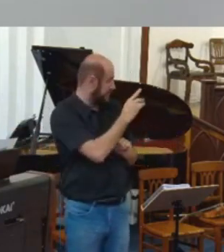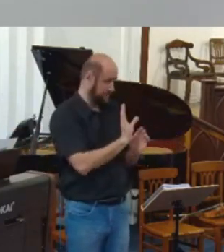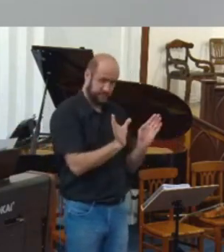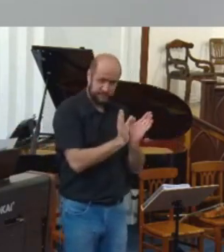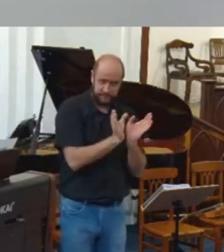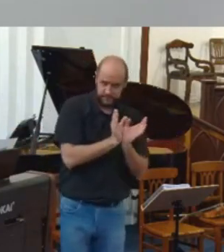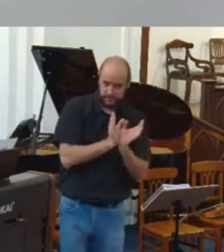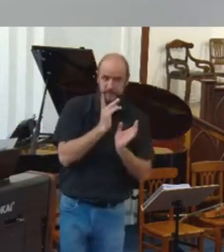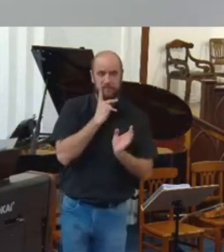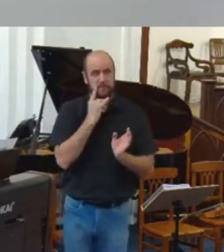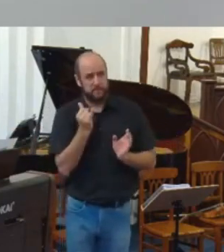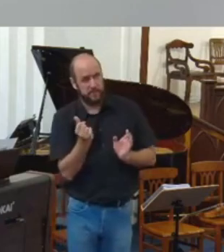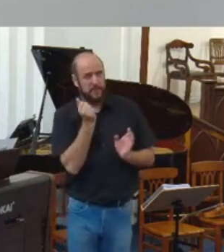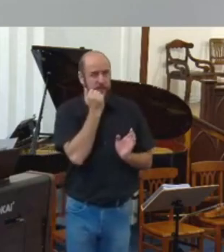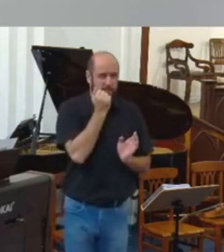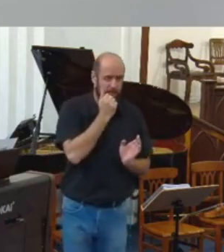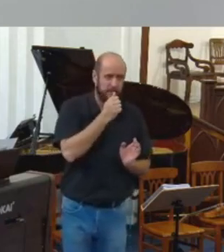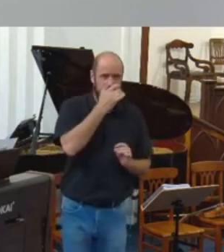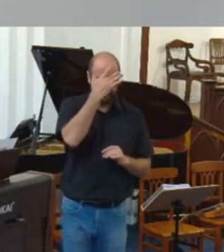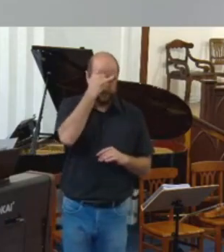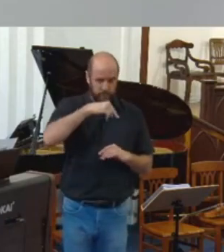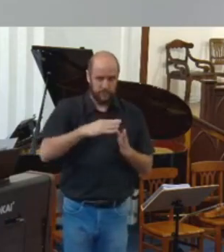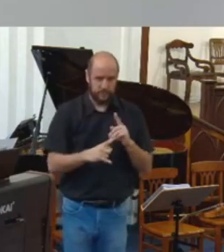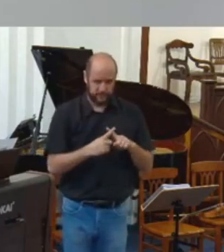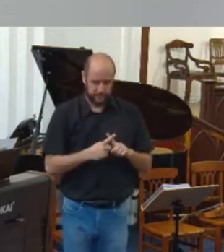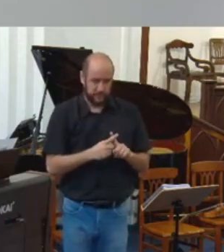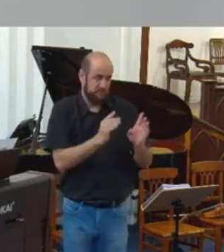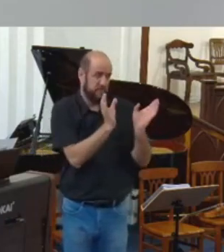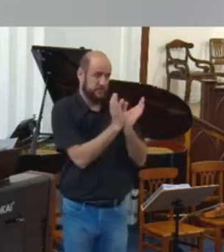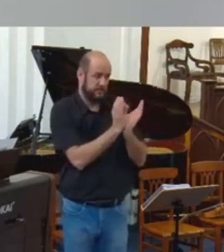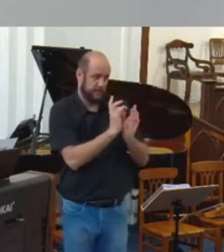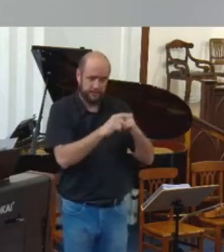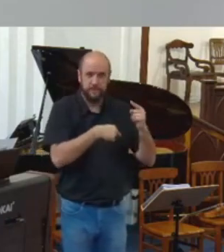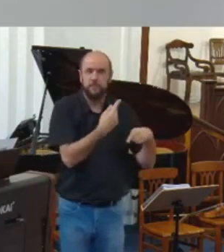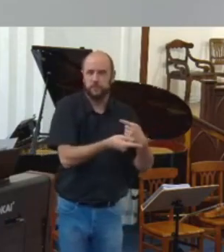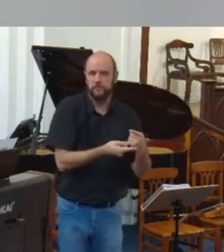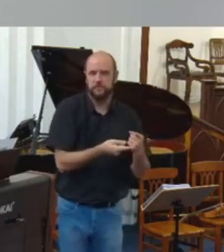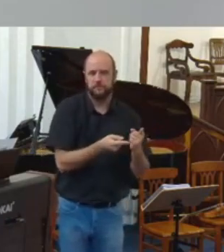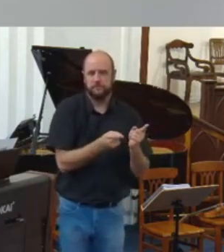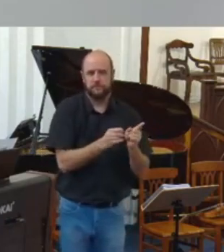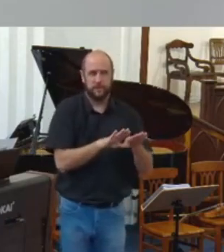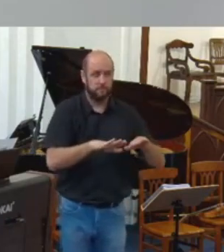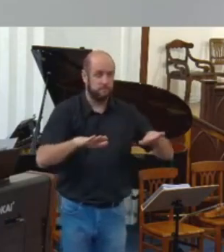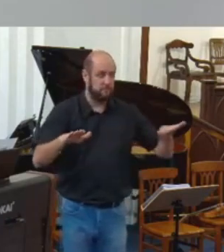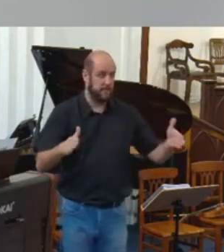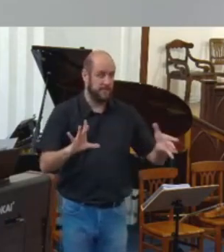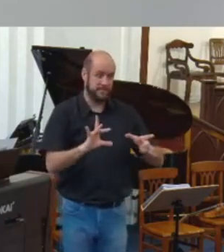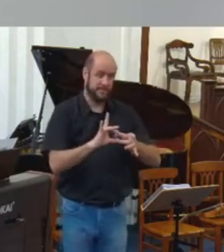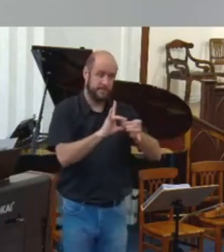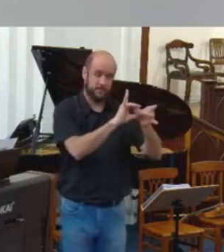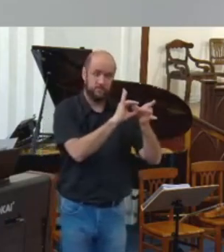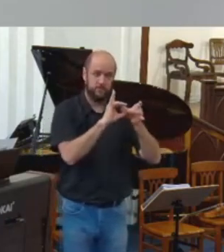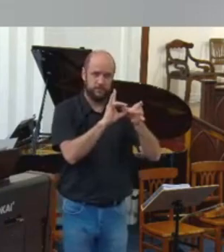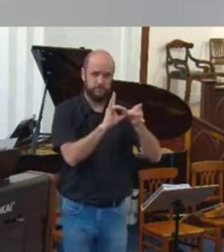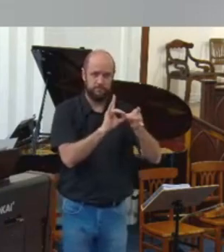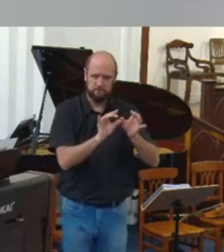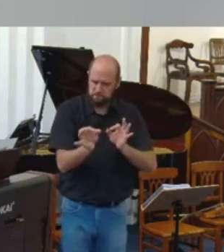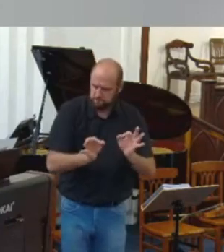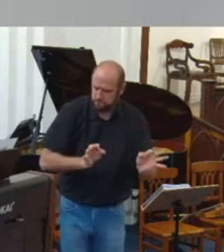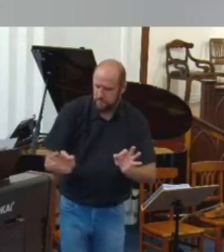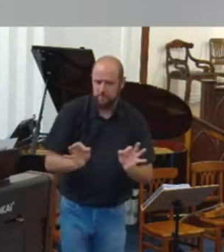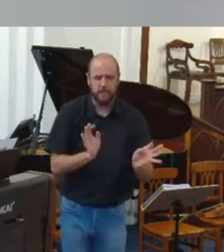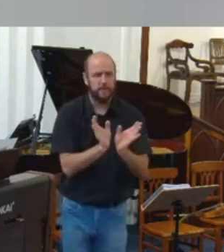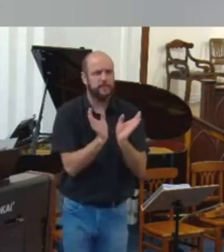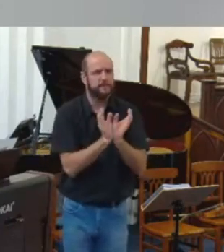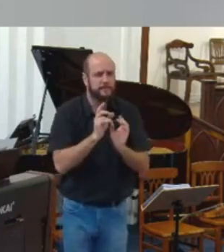mamãe, ou aqueles que são membros dessa igreja, vão participar dessa ceia, a mesa da comunhão. Nós preparamos essa